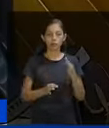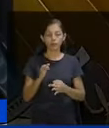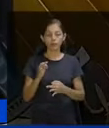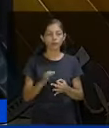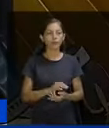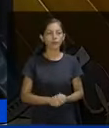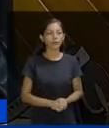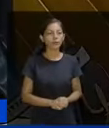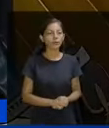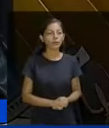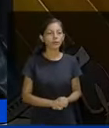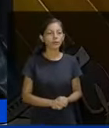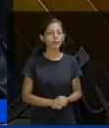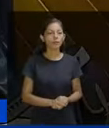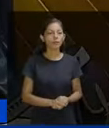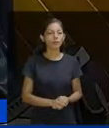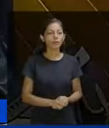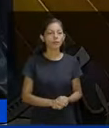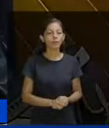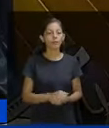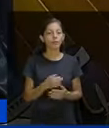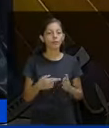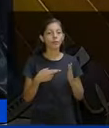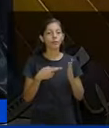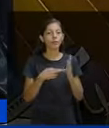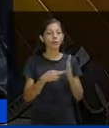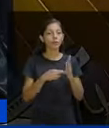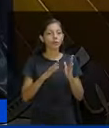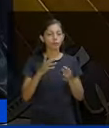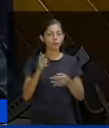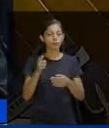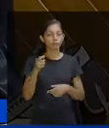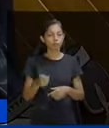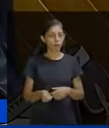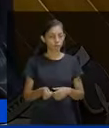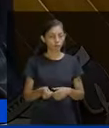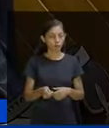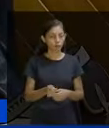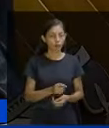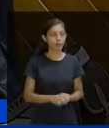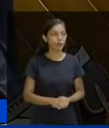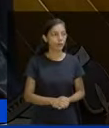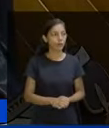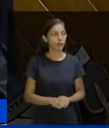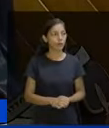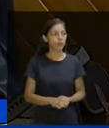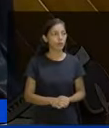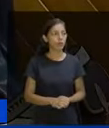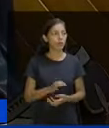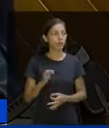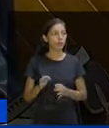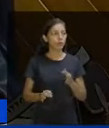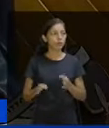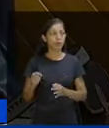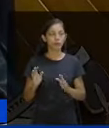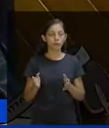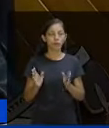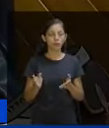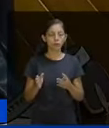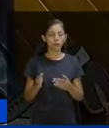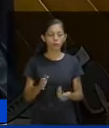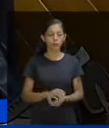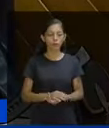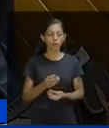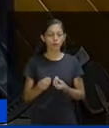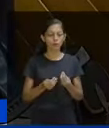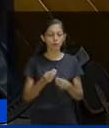homologados pelo juiz relator e o DRAP deferido transitou em julgado. Ora, reputo que, nesse ponto, não há que se